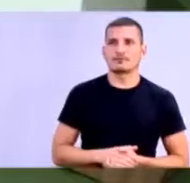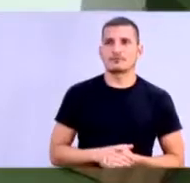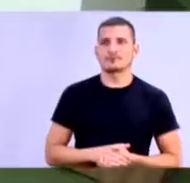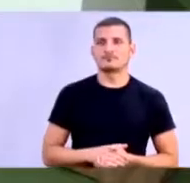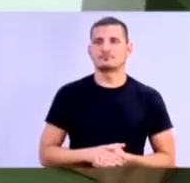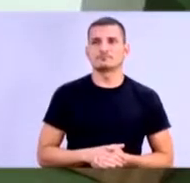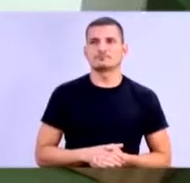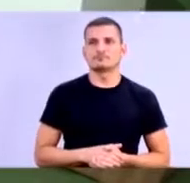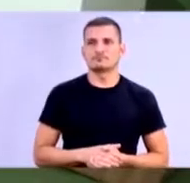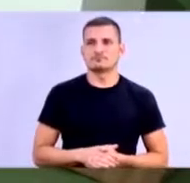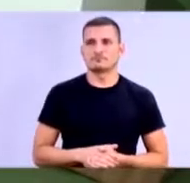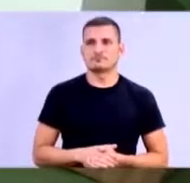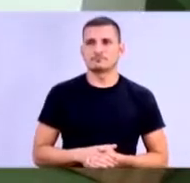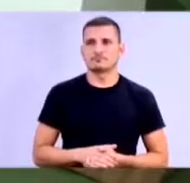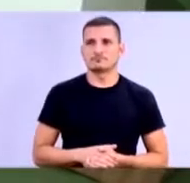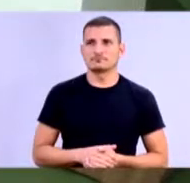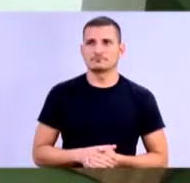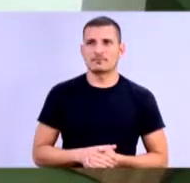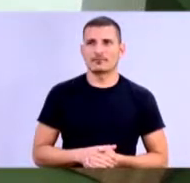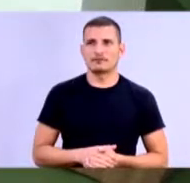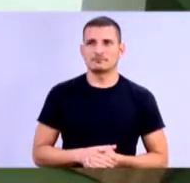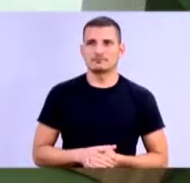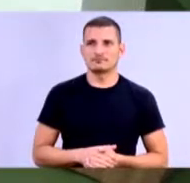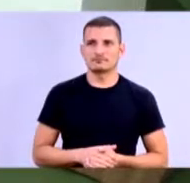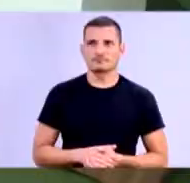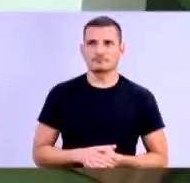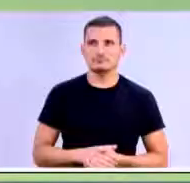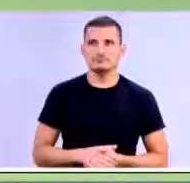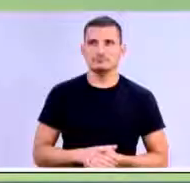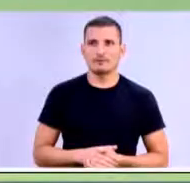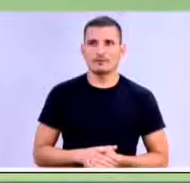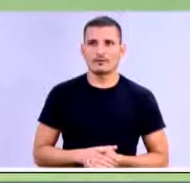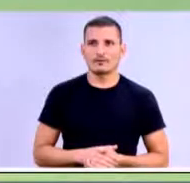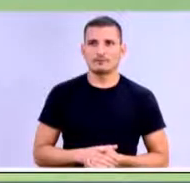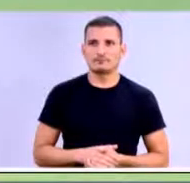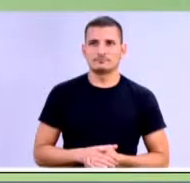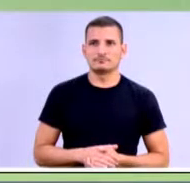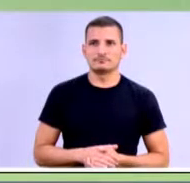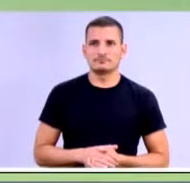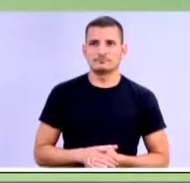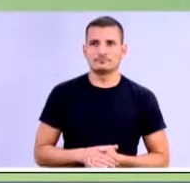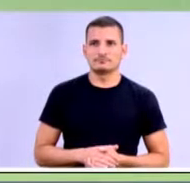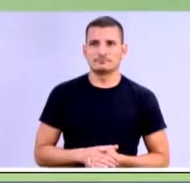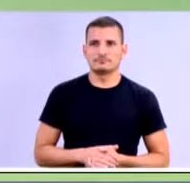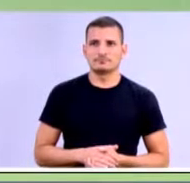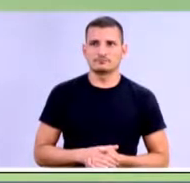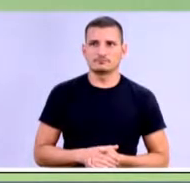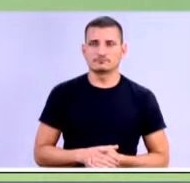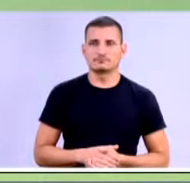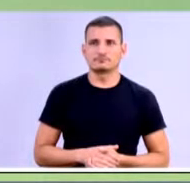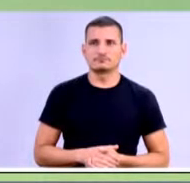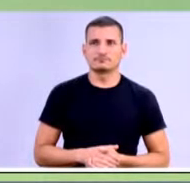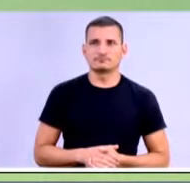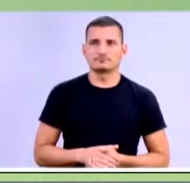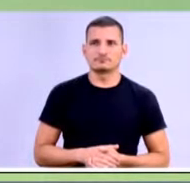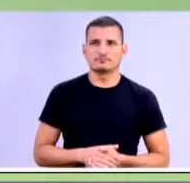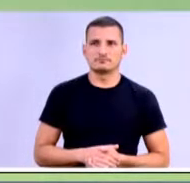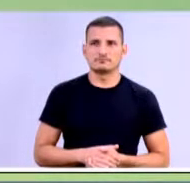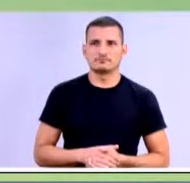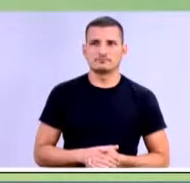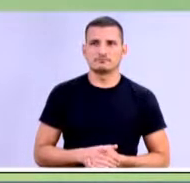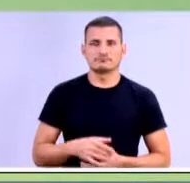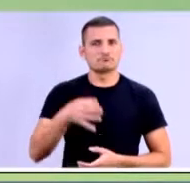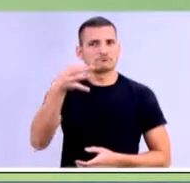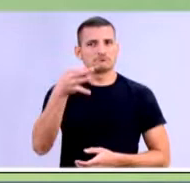Então tá, olha só. Para essa questão, você pode responder assim: não é correto. Isso aqui,